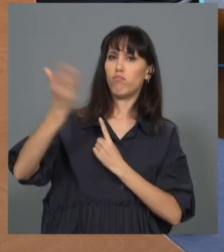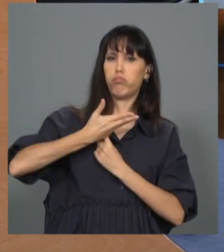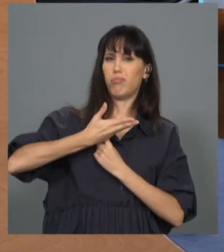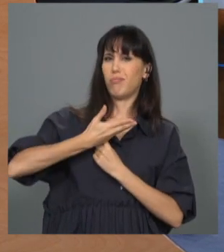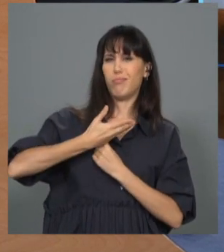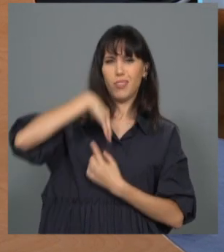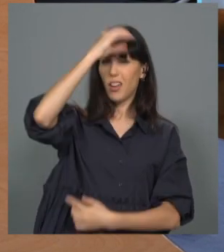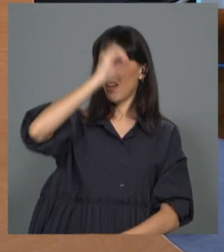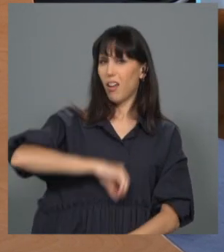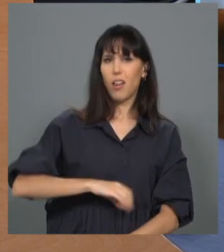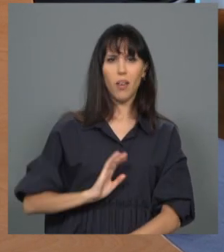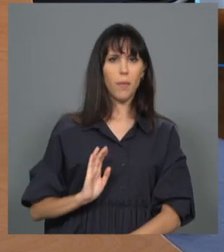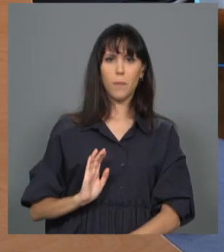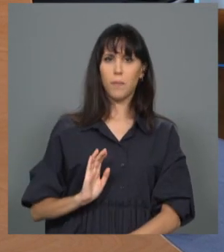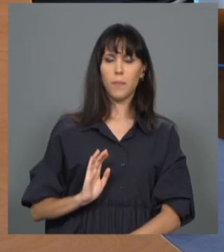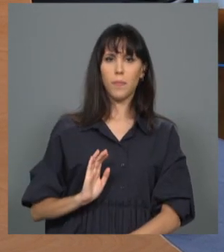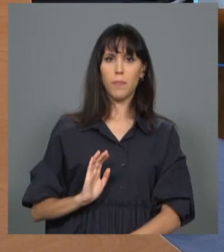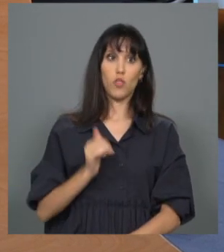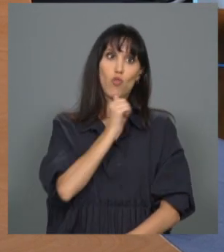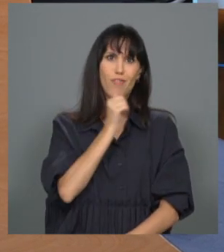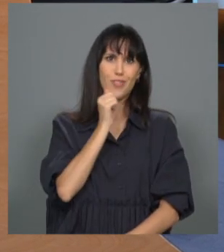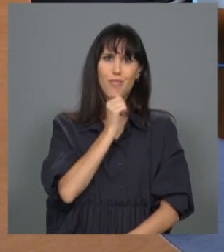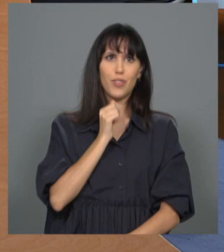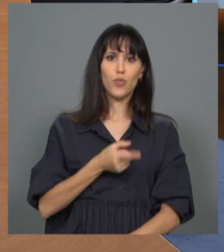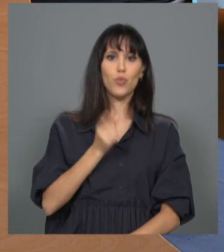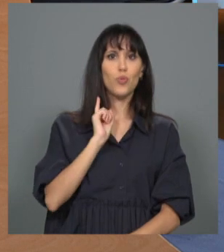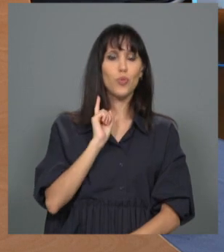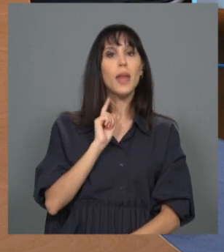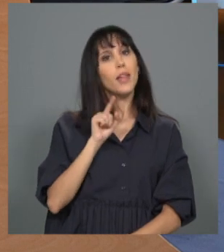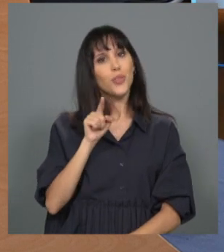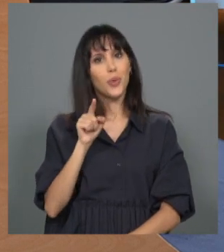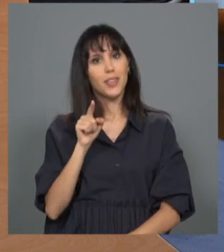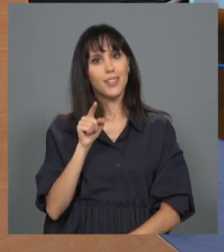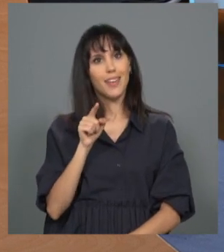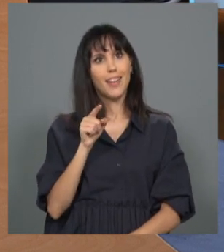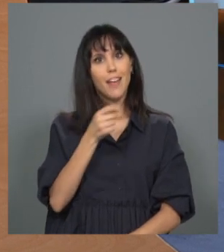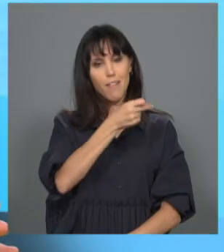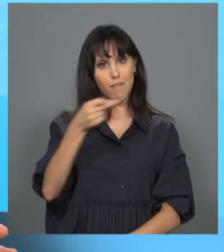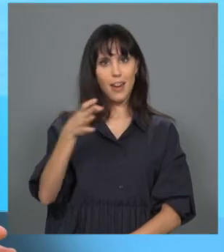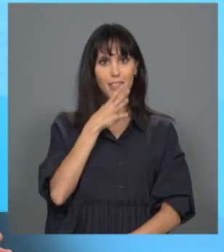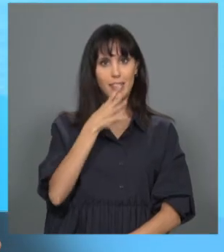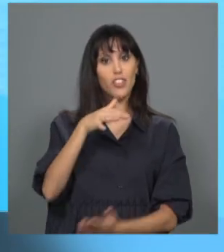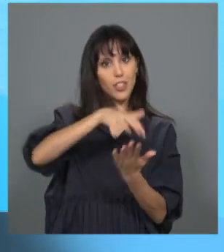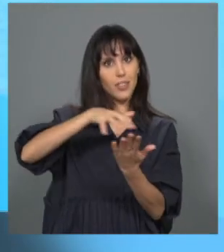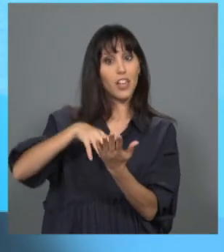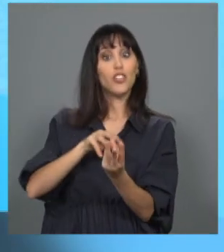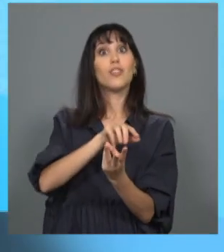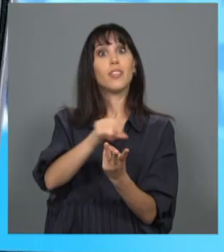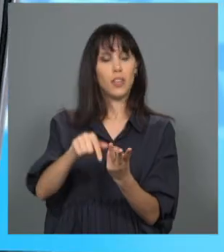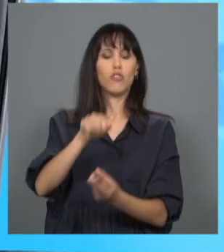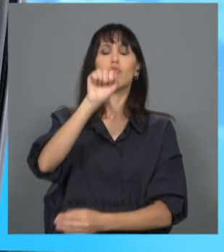ninguém com sofrimentos. E essa é uma afirmação que decorre até dos três textos que se escutam. Dos três